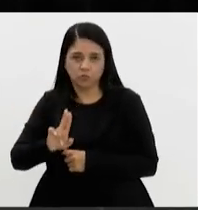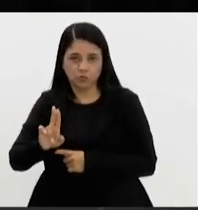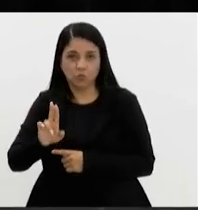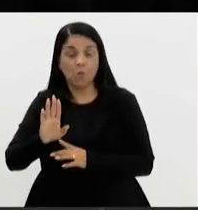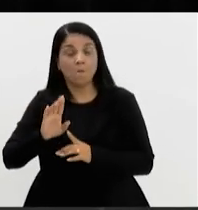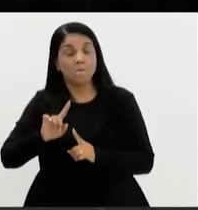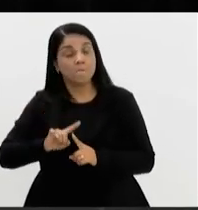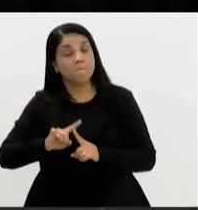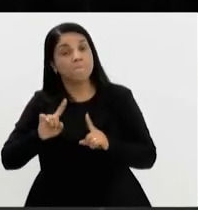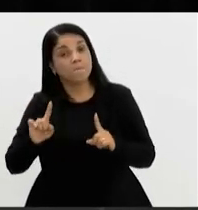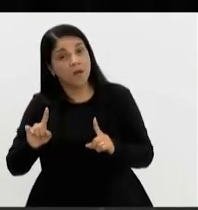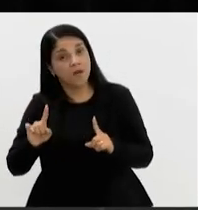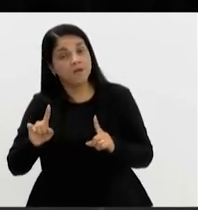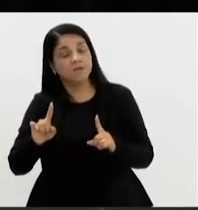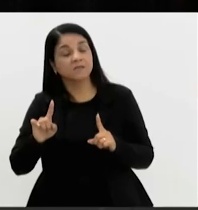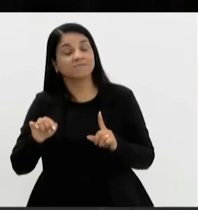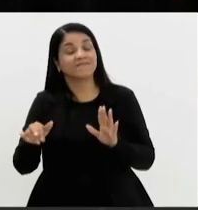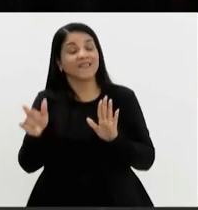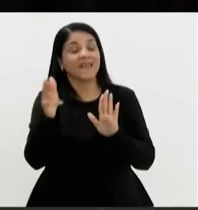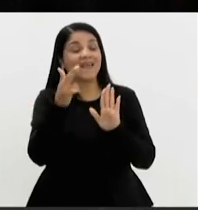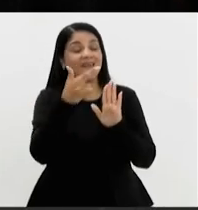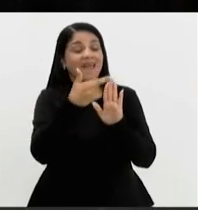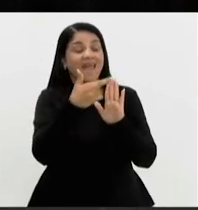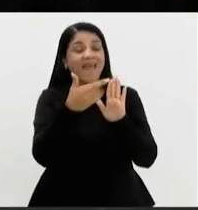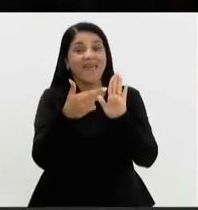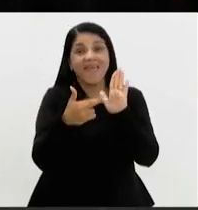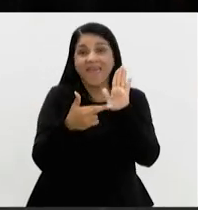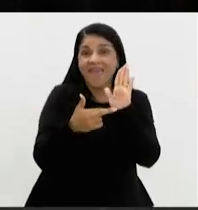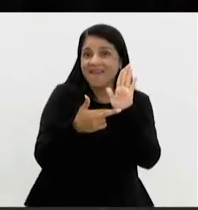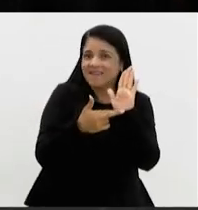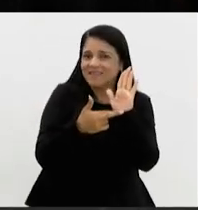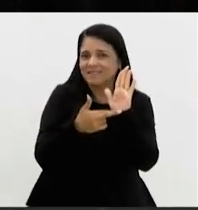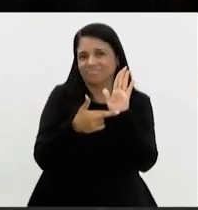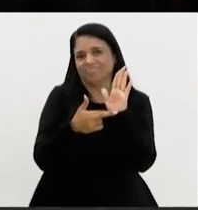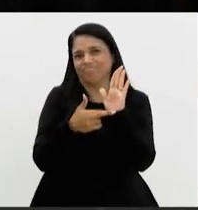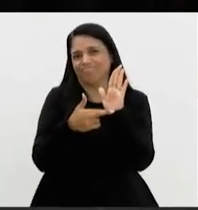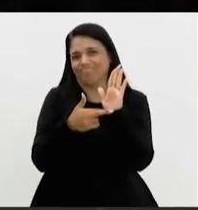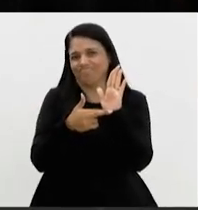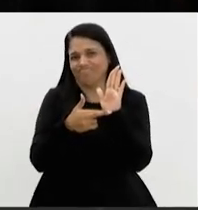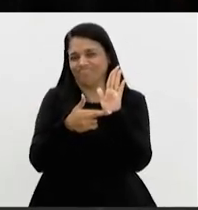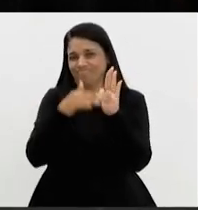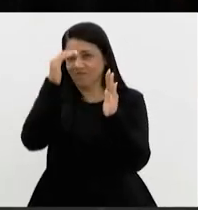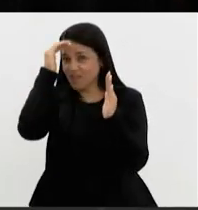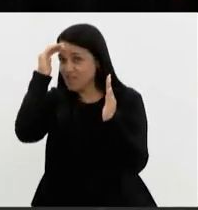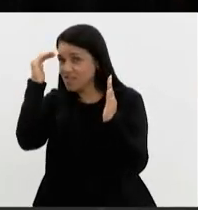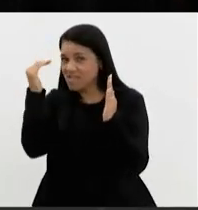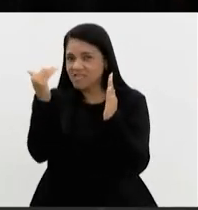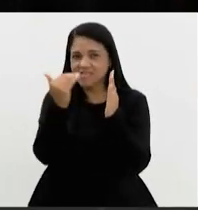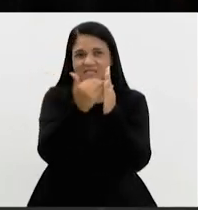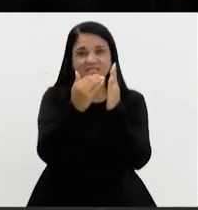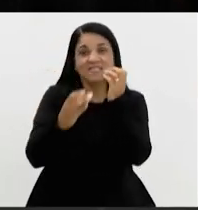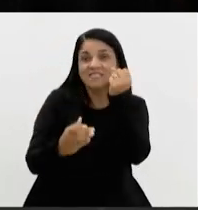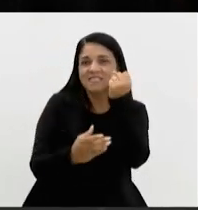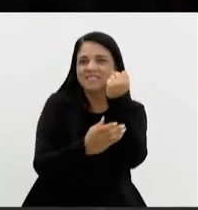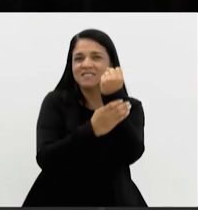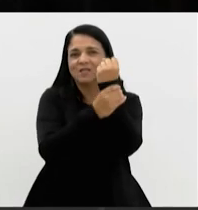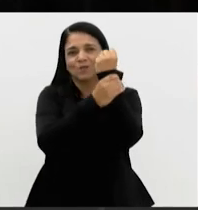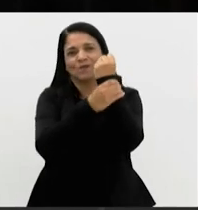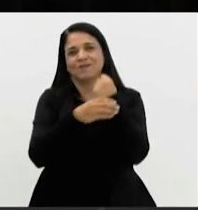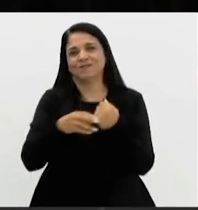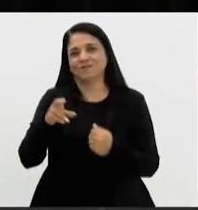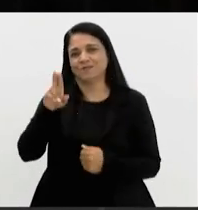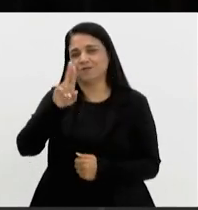mas colocar educar e é colocar parâmetro é ter segurança paraa utilização